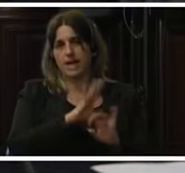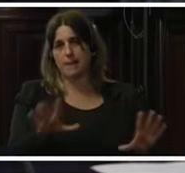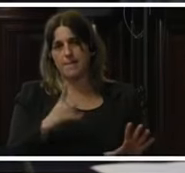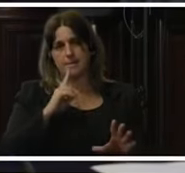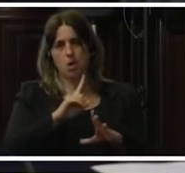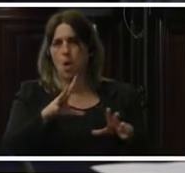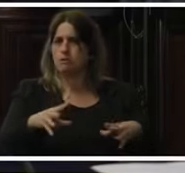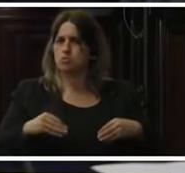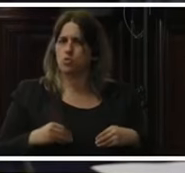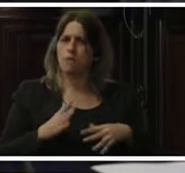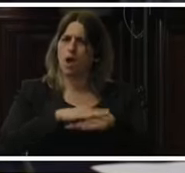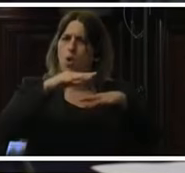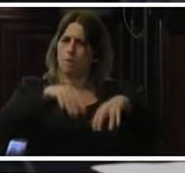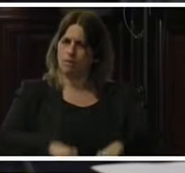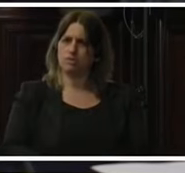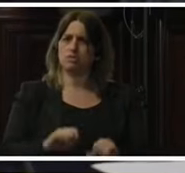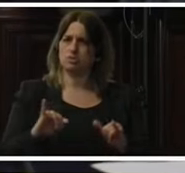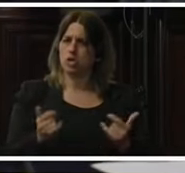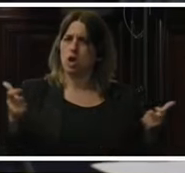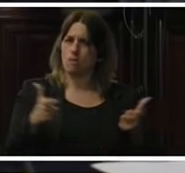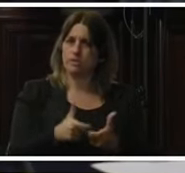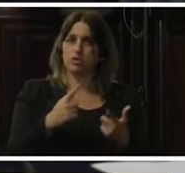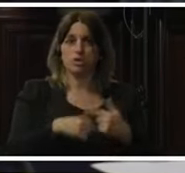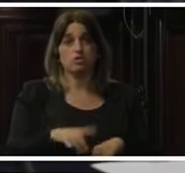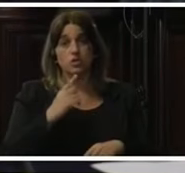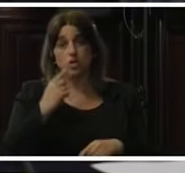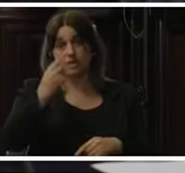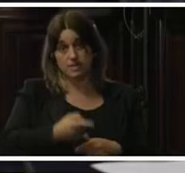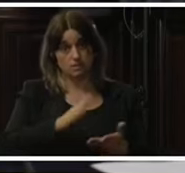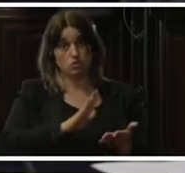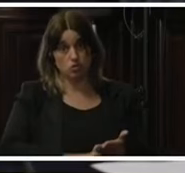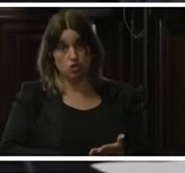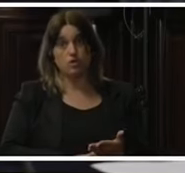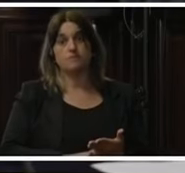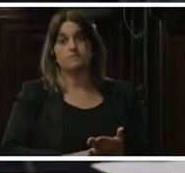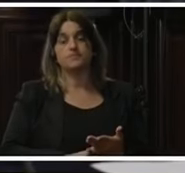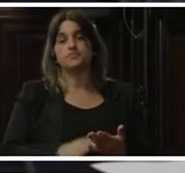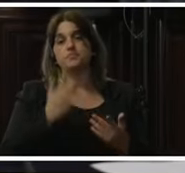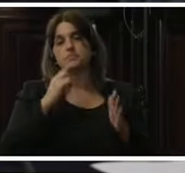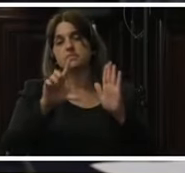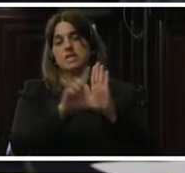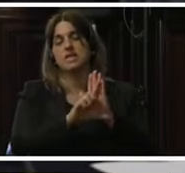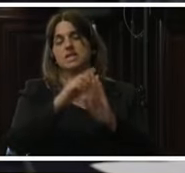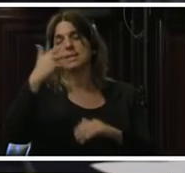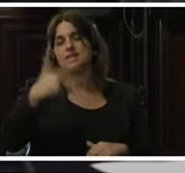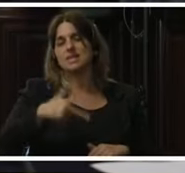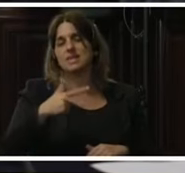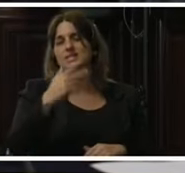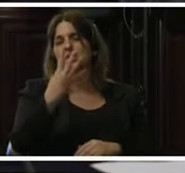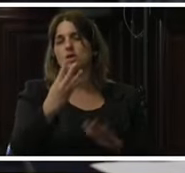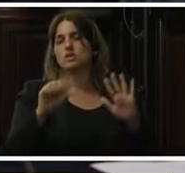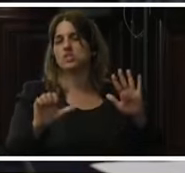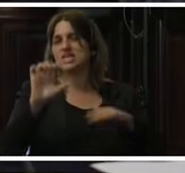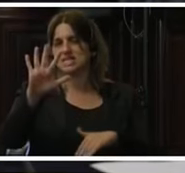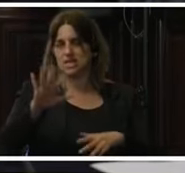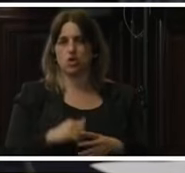esta comissão esta afirmação é reforçada pela edição da lei 13 para 65 denominada mp da grilagem que